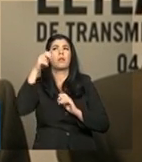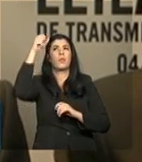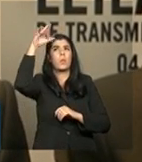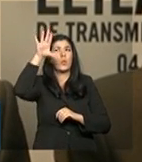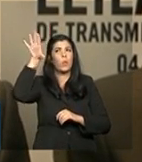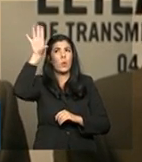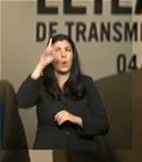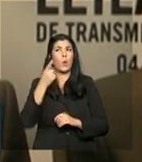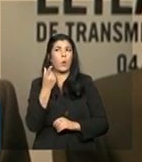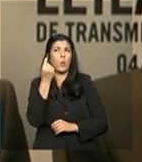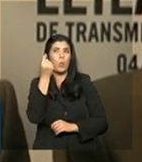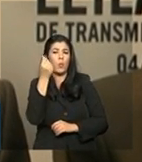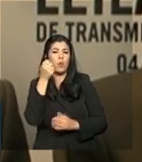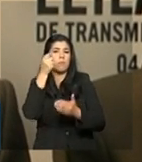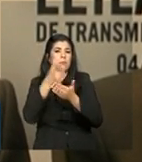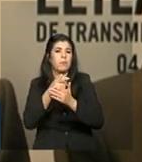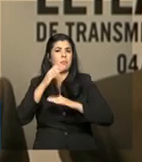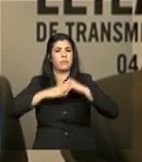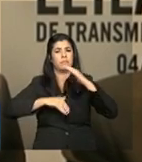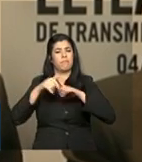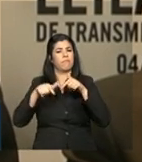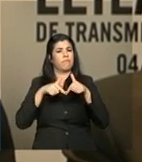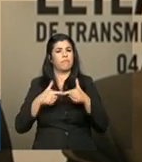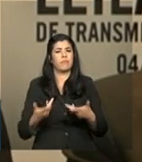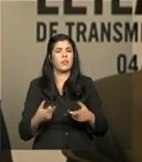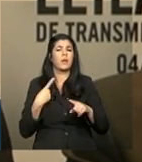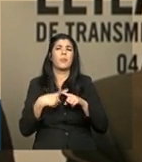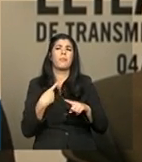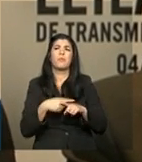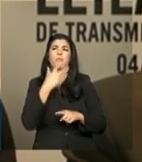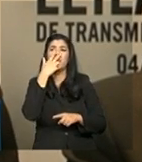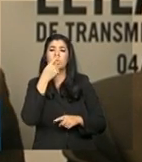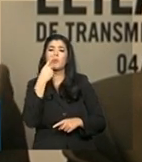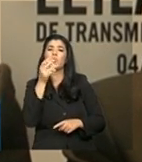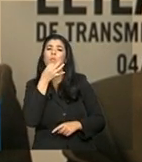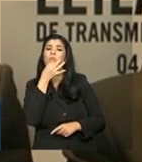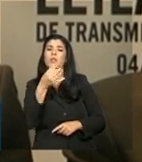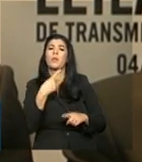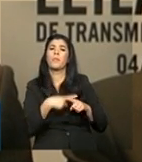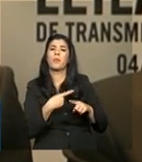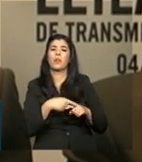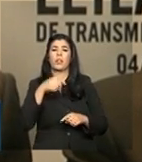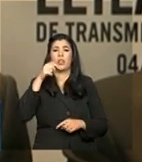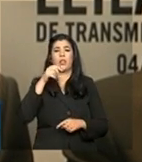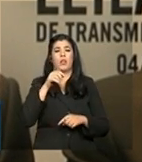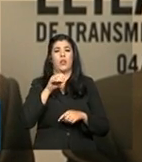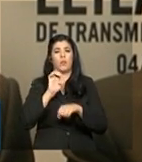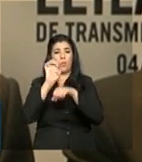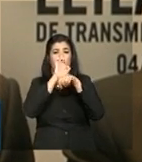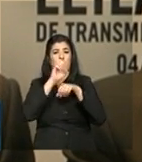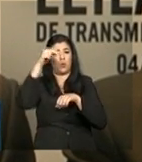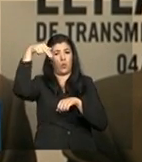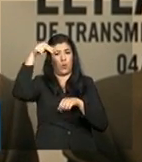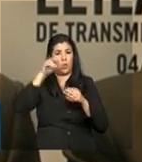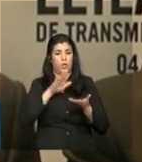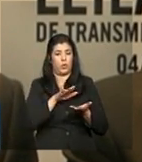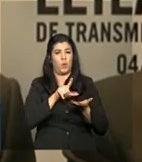custo da mão de obra. Por que os lotes na região norte tiveram mais dificuldade?